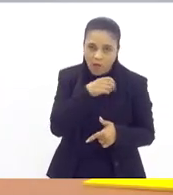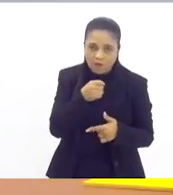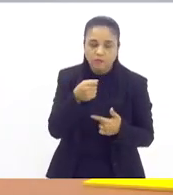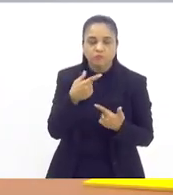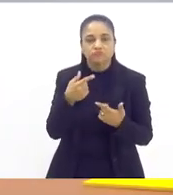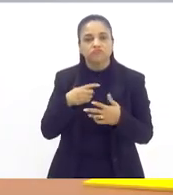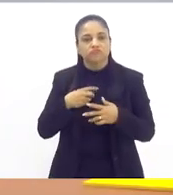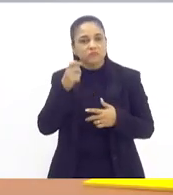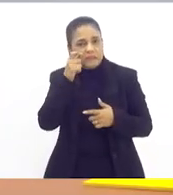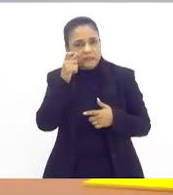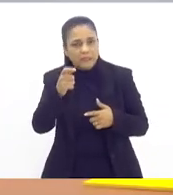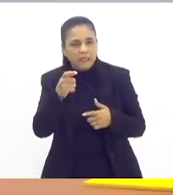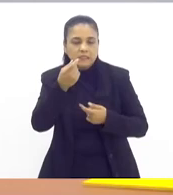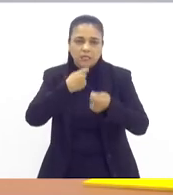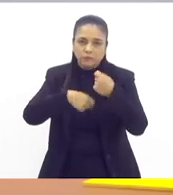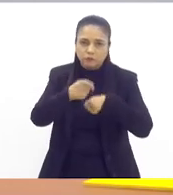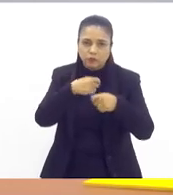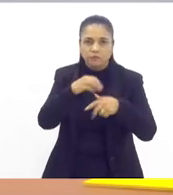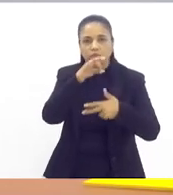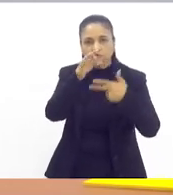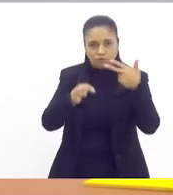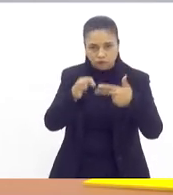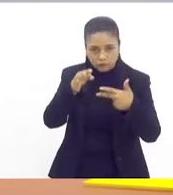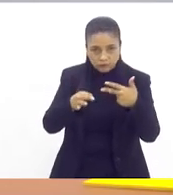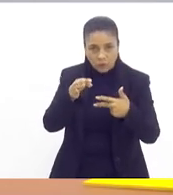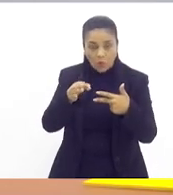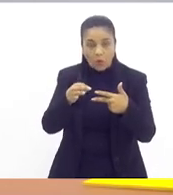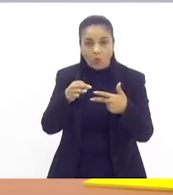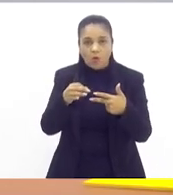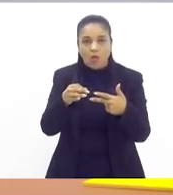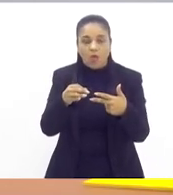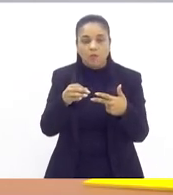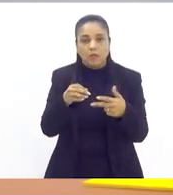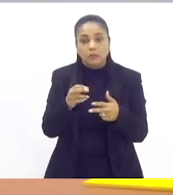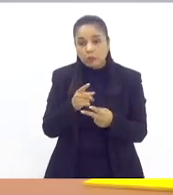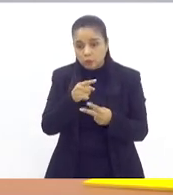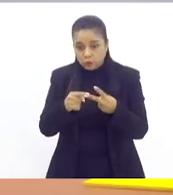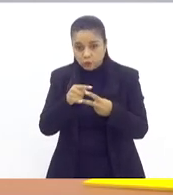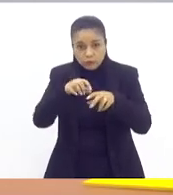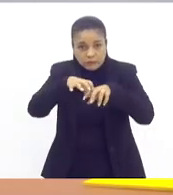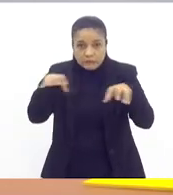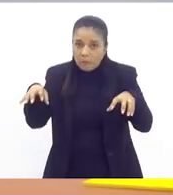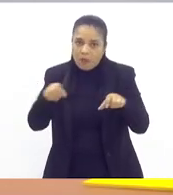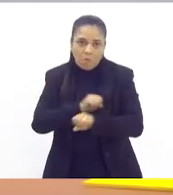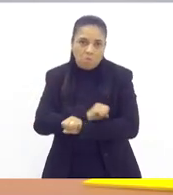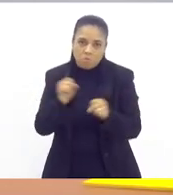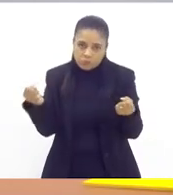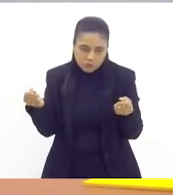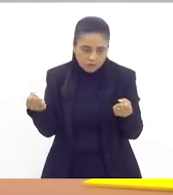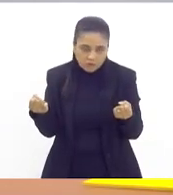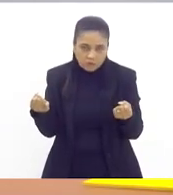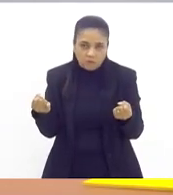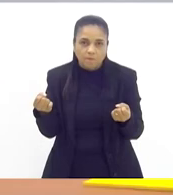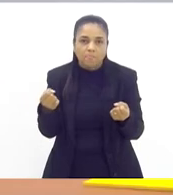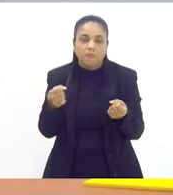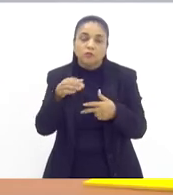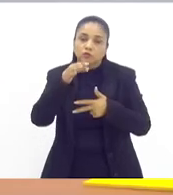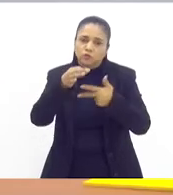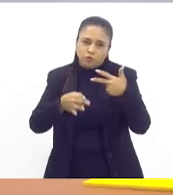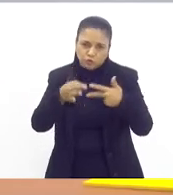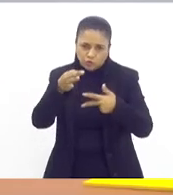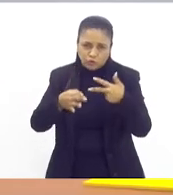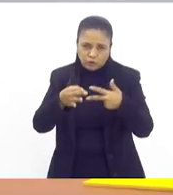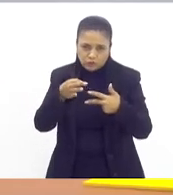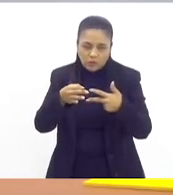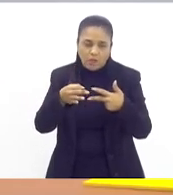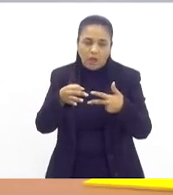tanto no nível administrativo quanto judicial. Agora, eu não tenho como fazer dois contenciosos administrativos. No judicial vai acabar tendo caso, sim, porque o contencioso judicial